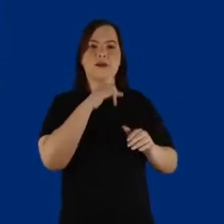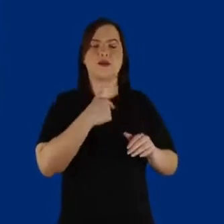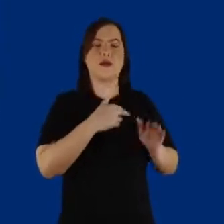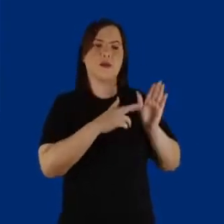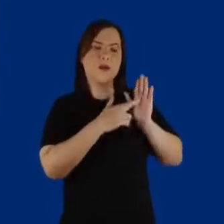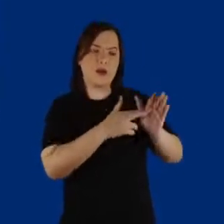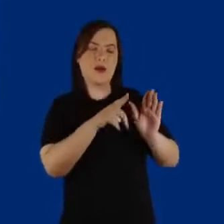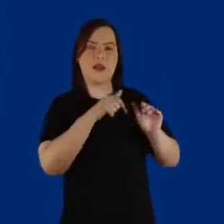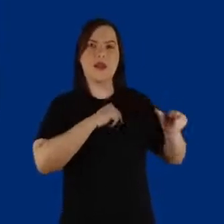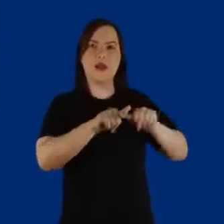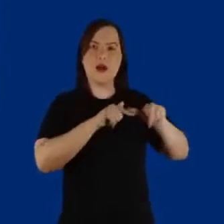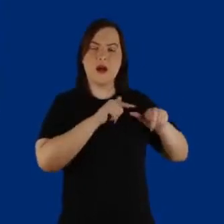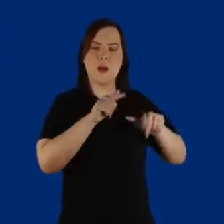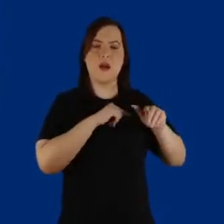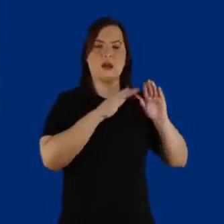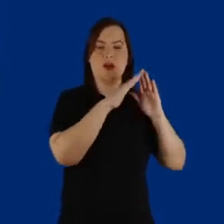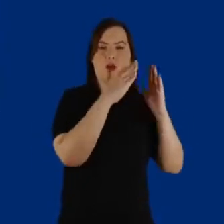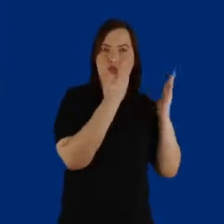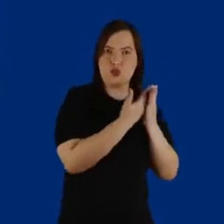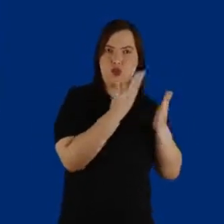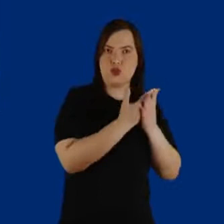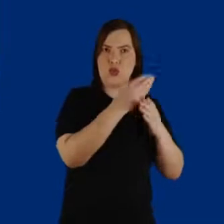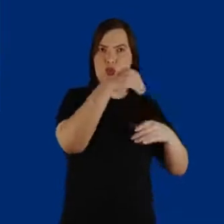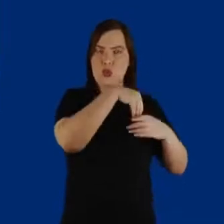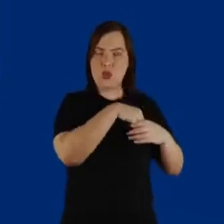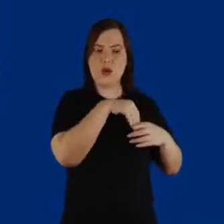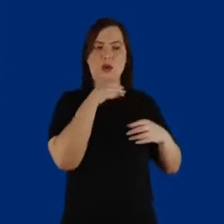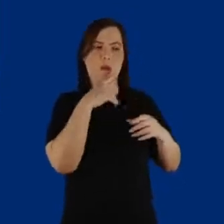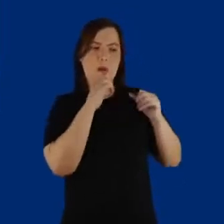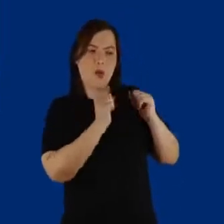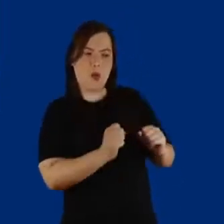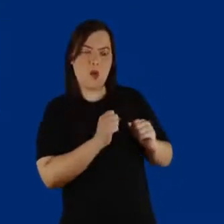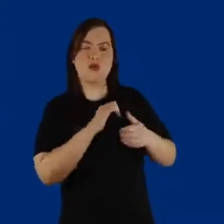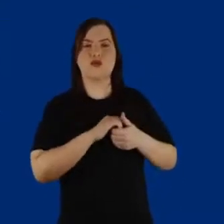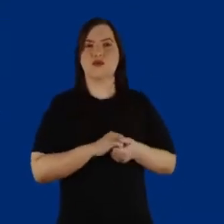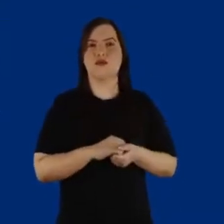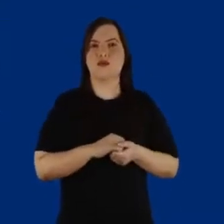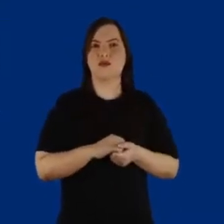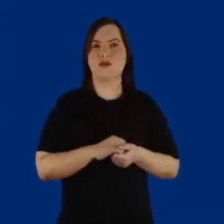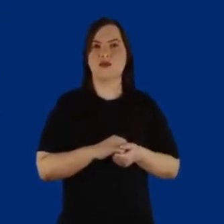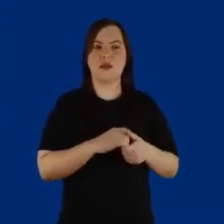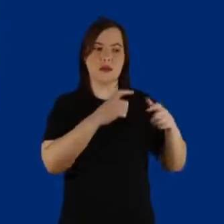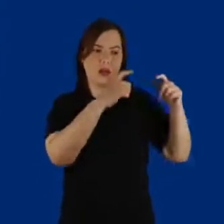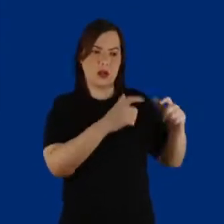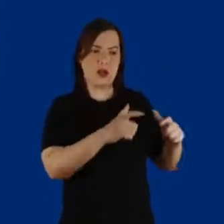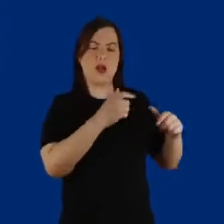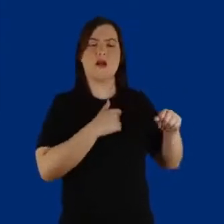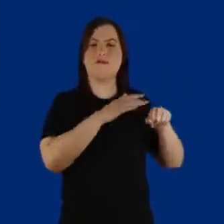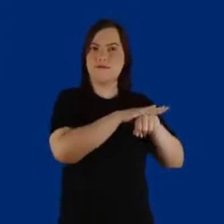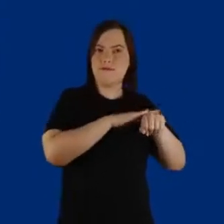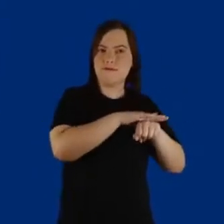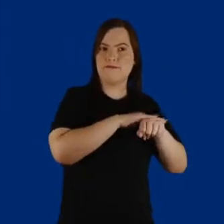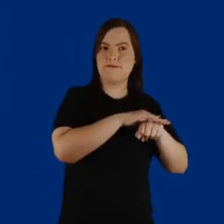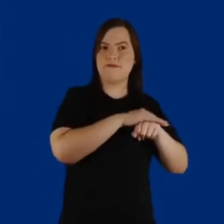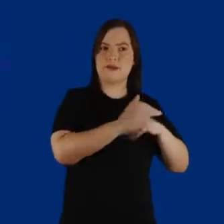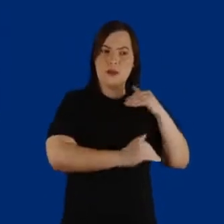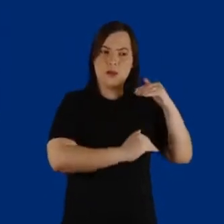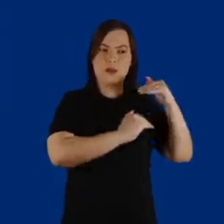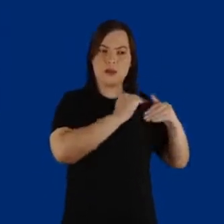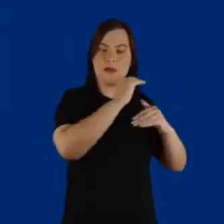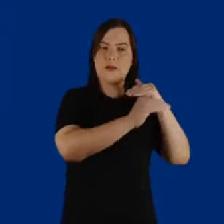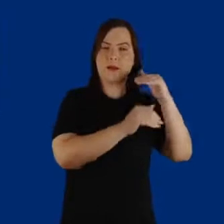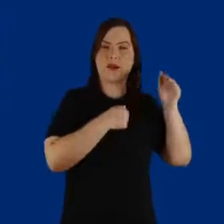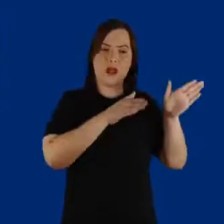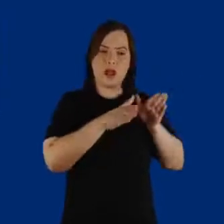representou no seu trabalho a escola, que a escola pode ser um espaço de diálogo e crescimento e